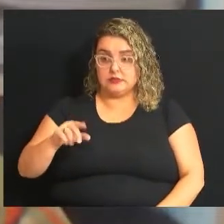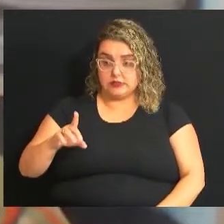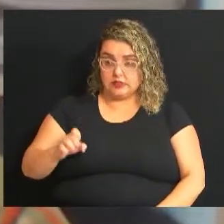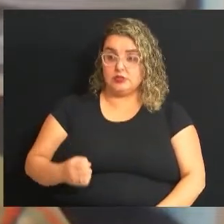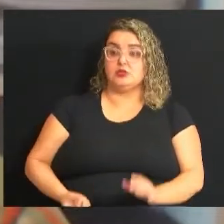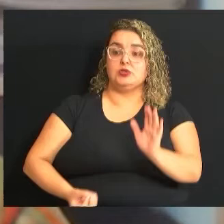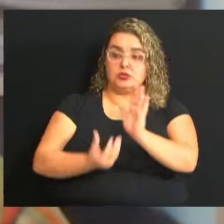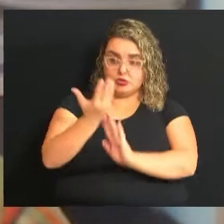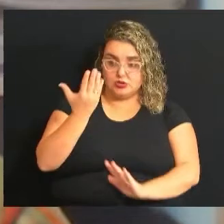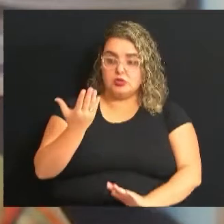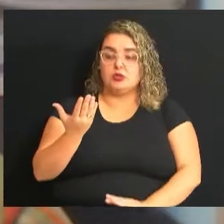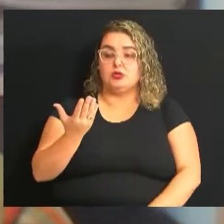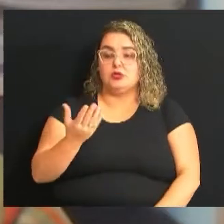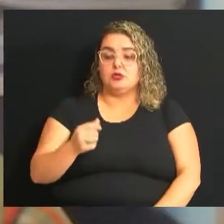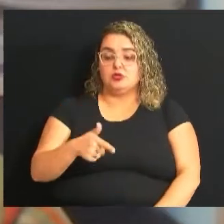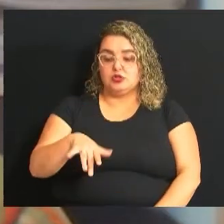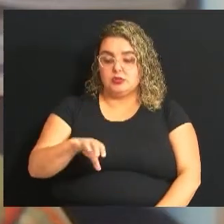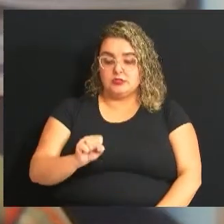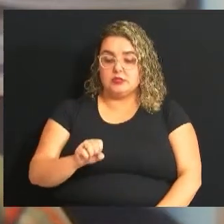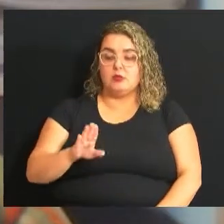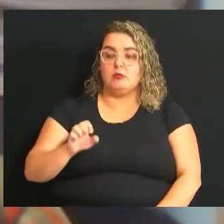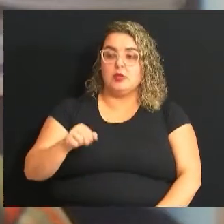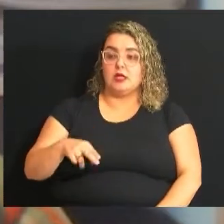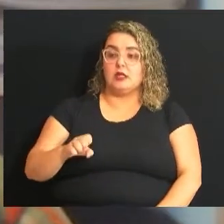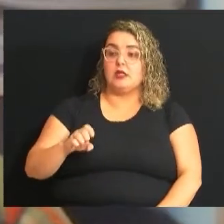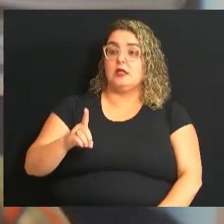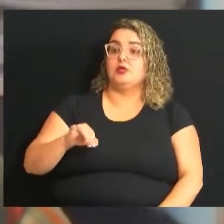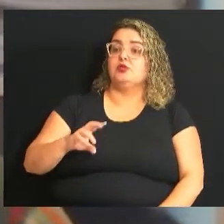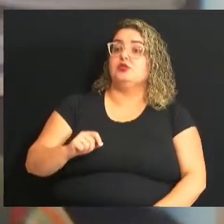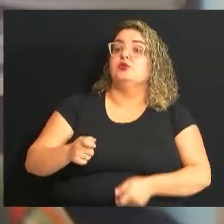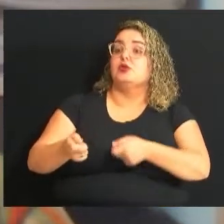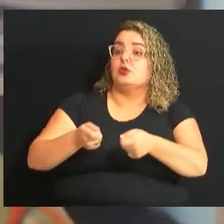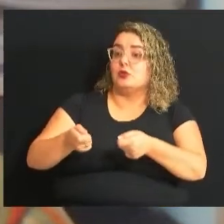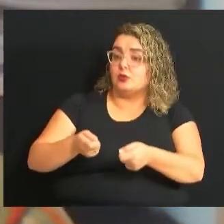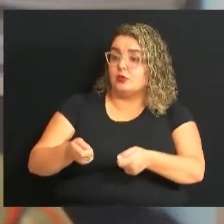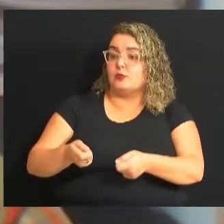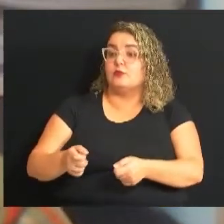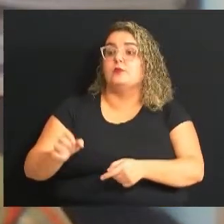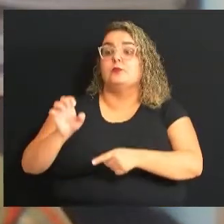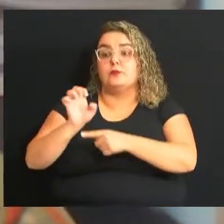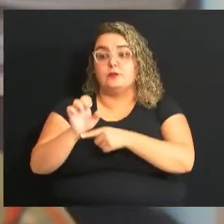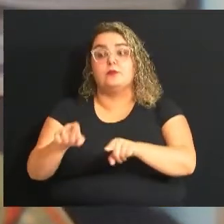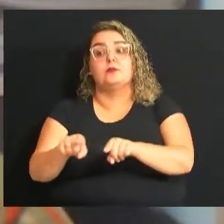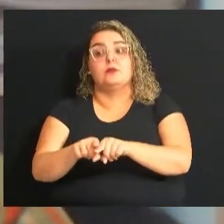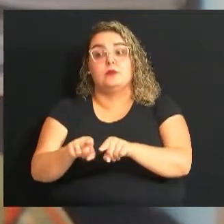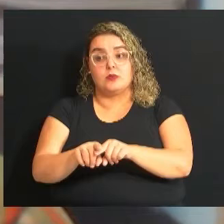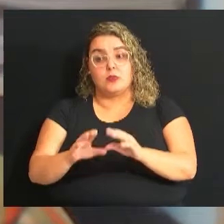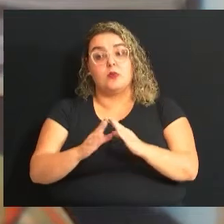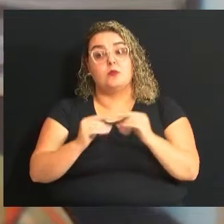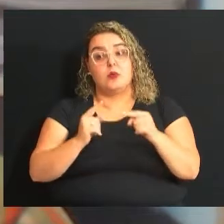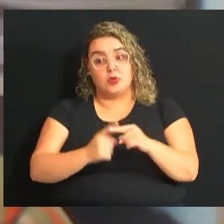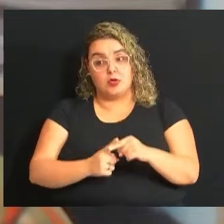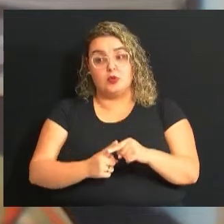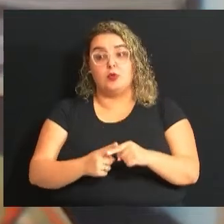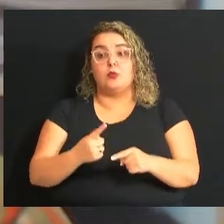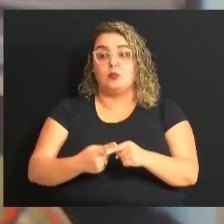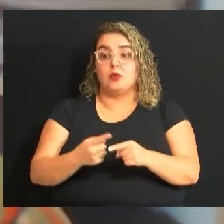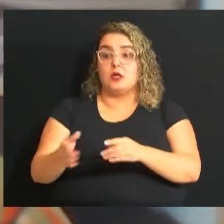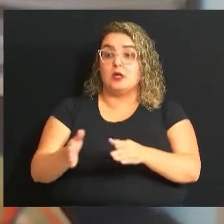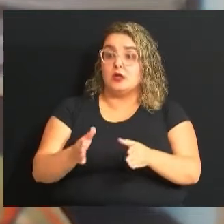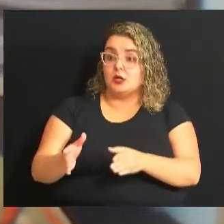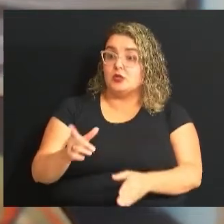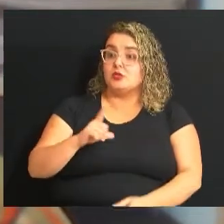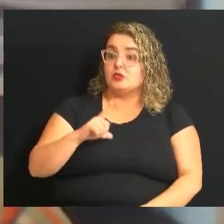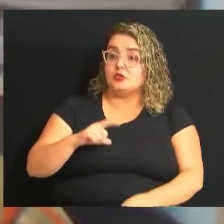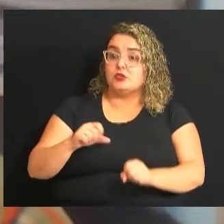fundador, a Irmandade de São Benedito, ela era controlada tanto pelo Estado quanto pela igreja, porque naquele momento nós tínhamos o sistema